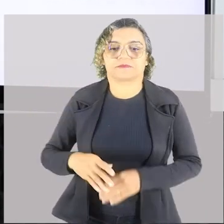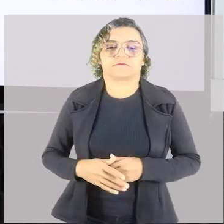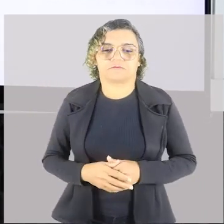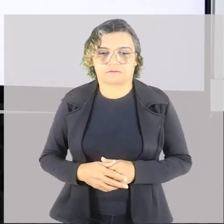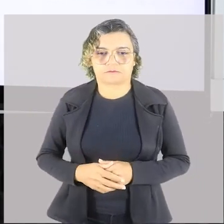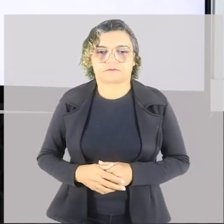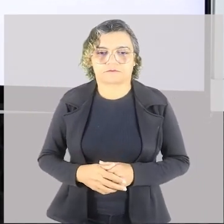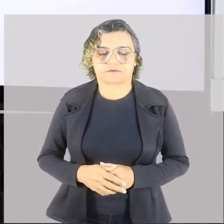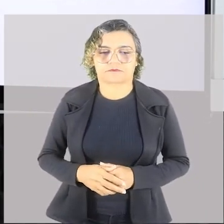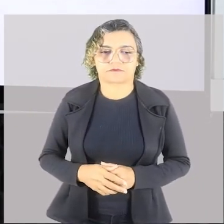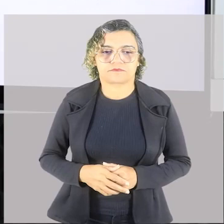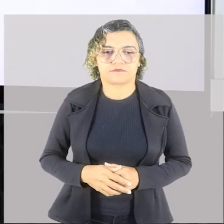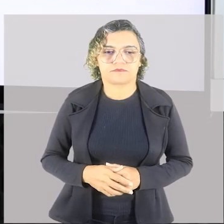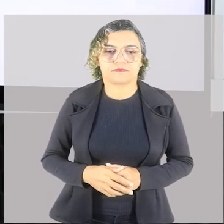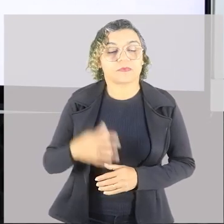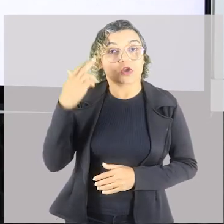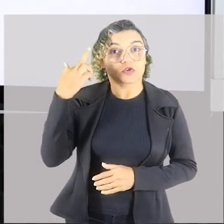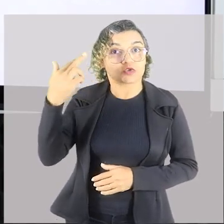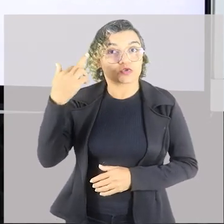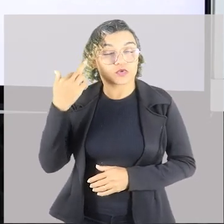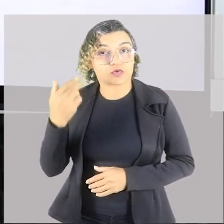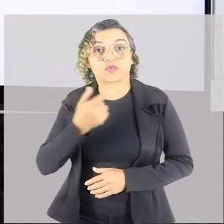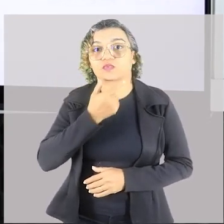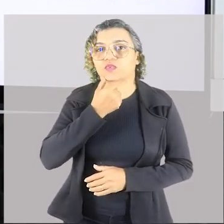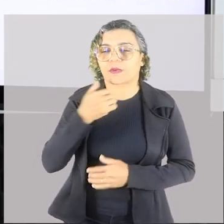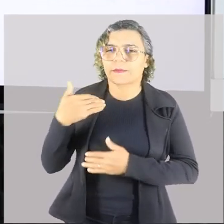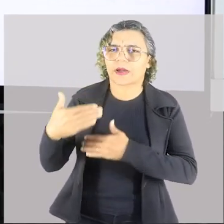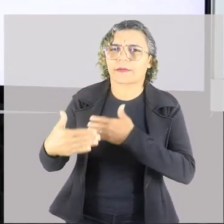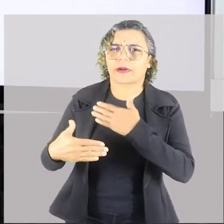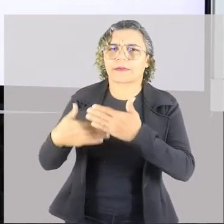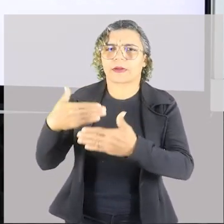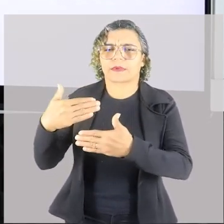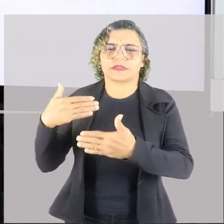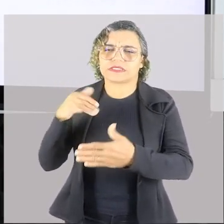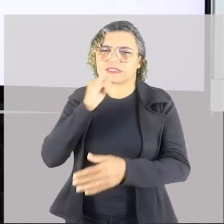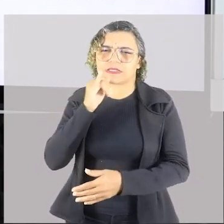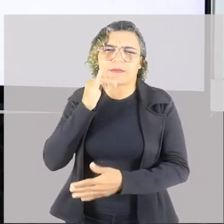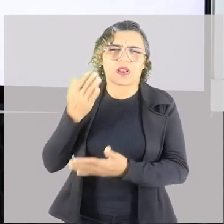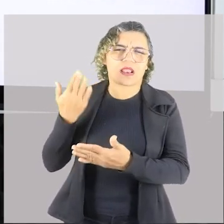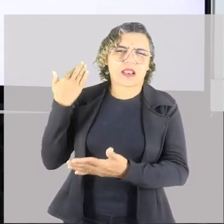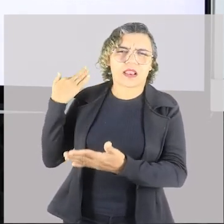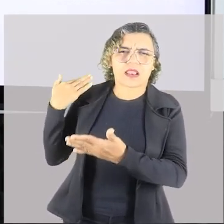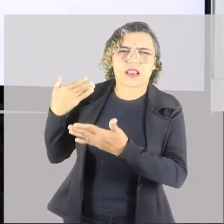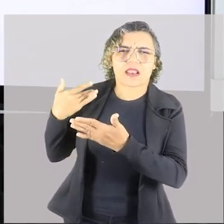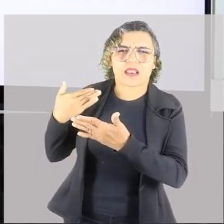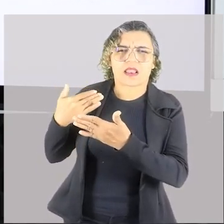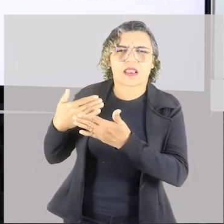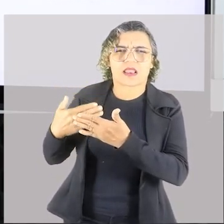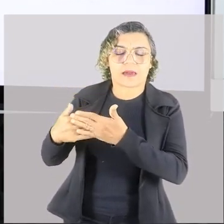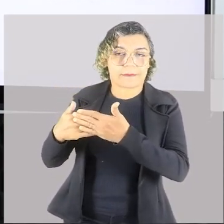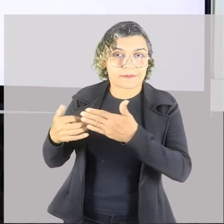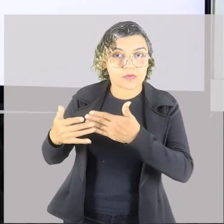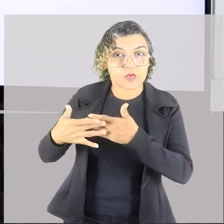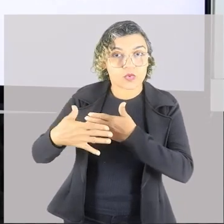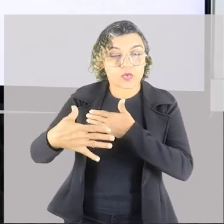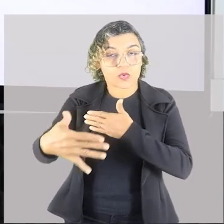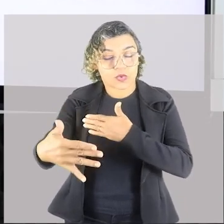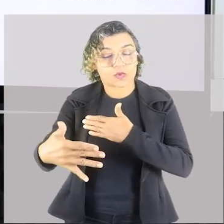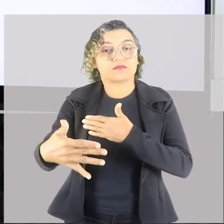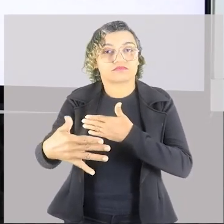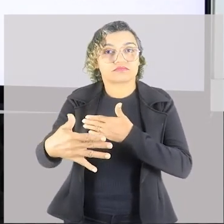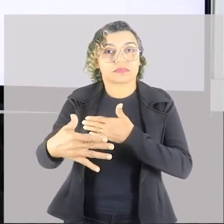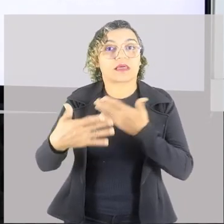Darwin, a história do homem seguiu desde sempre o mesmo caminho linear e progressivo. Então, essa